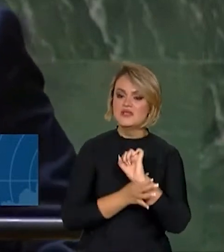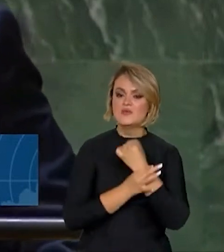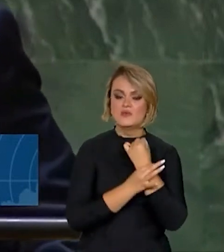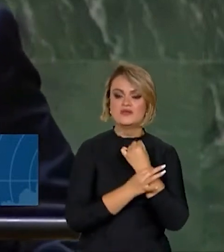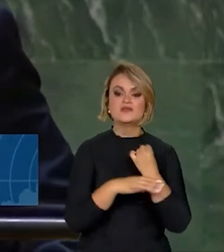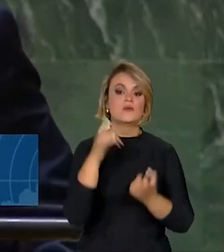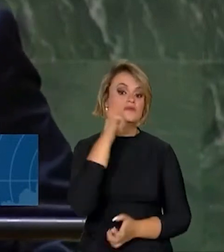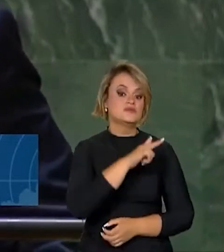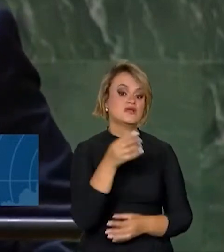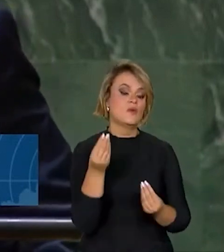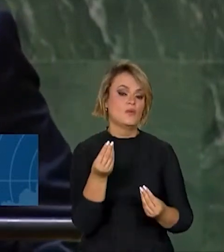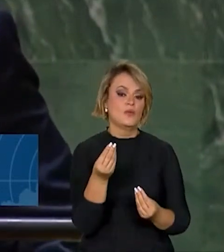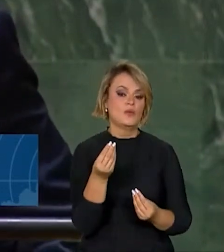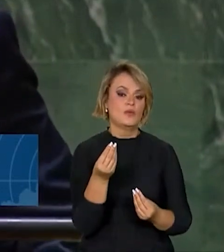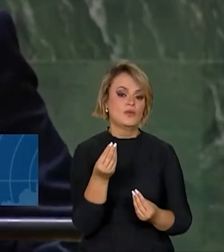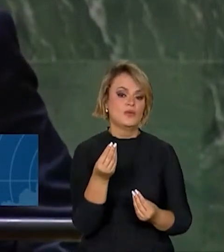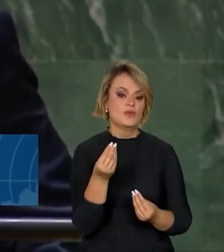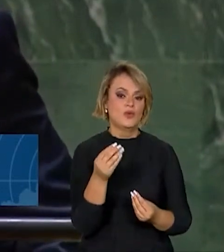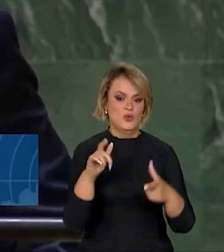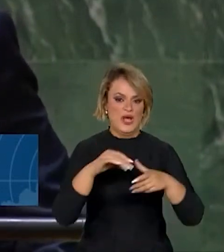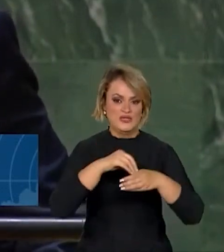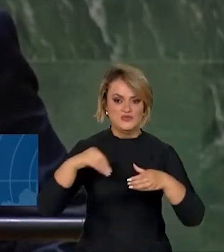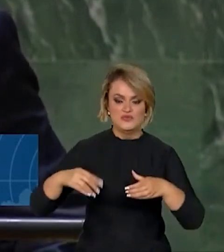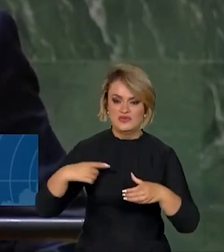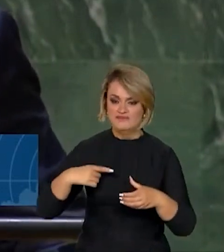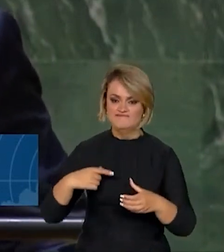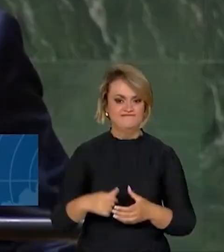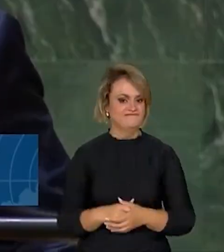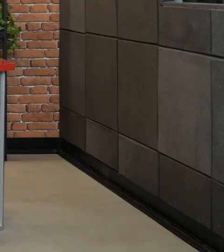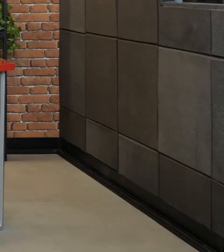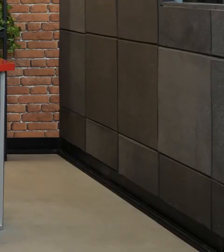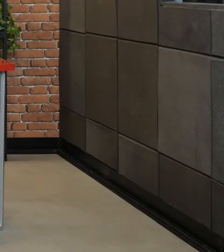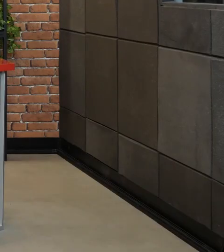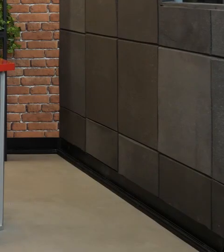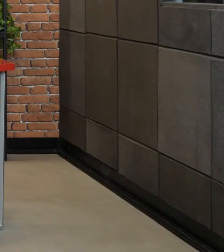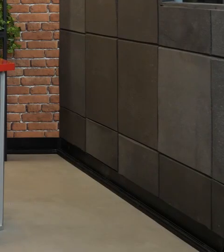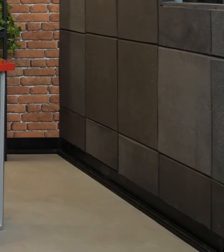serão alcançadas onde há exclusão social e desigualdade.